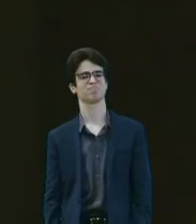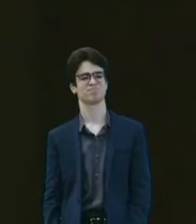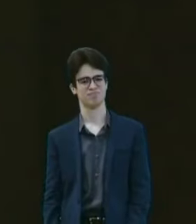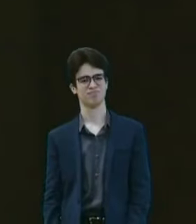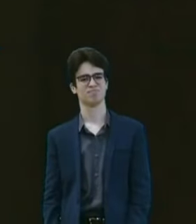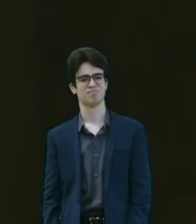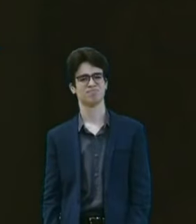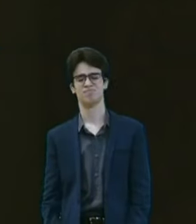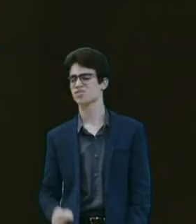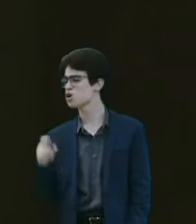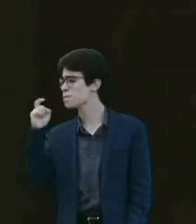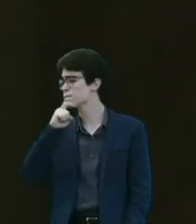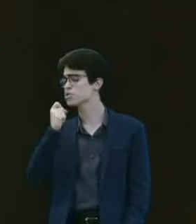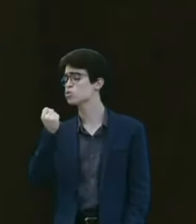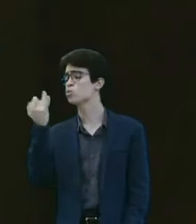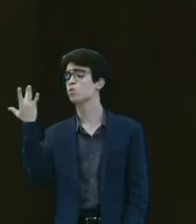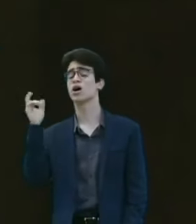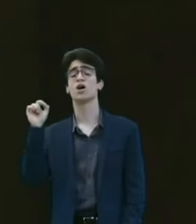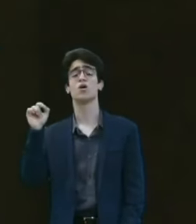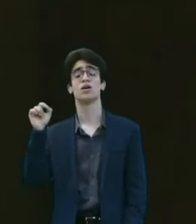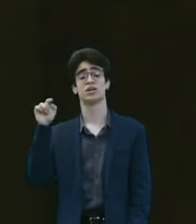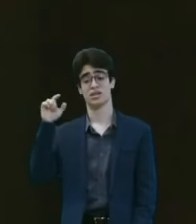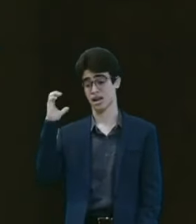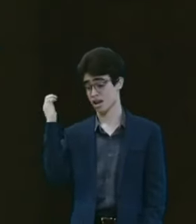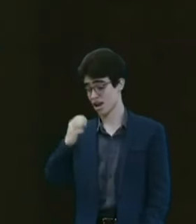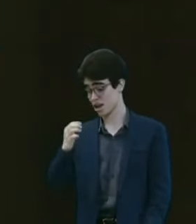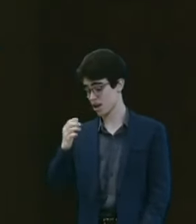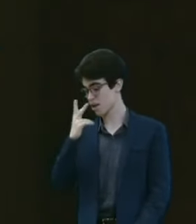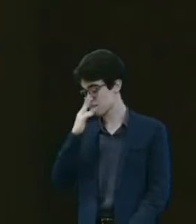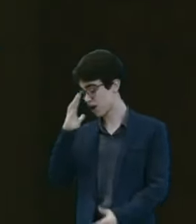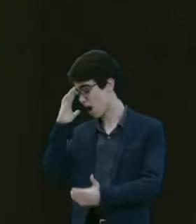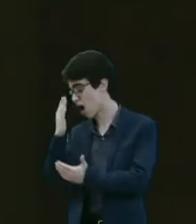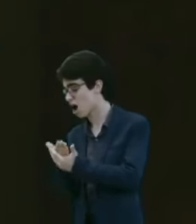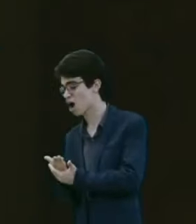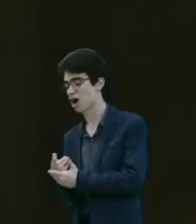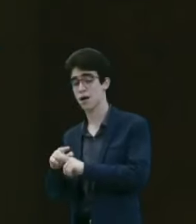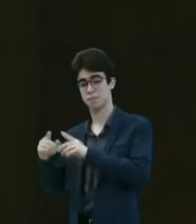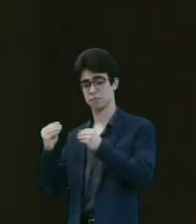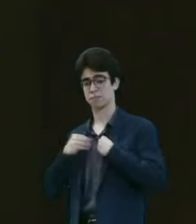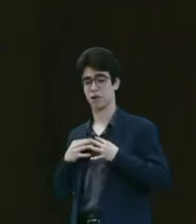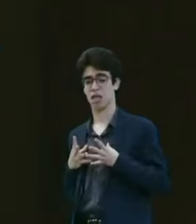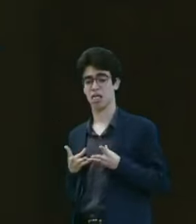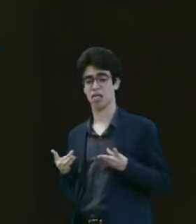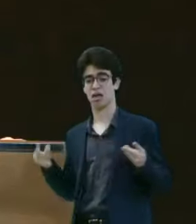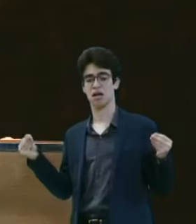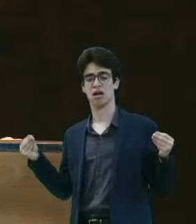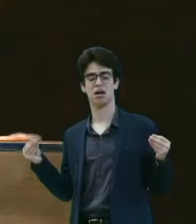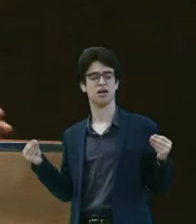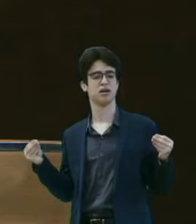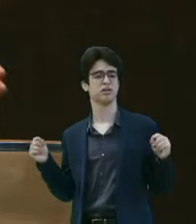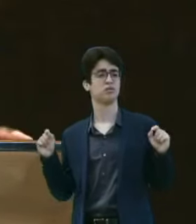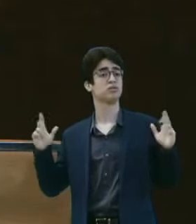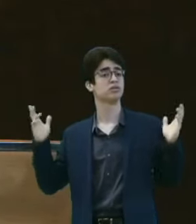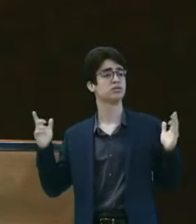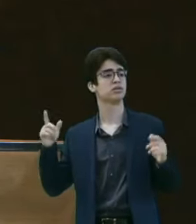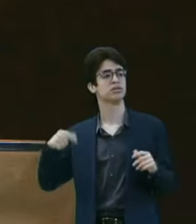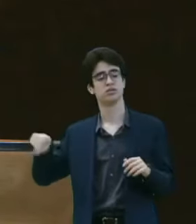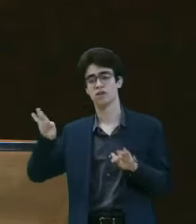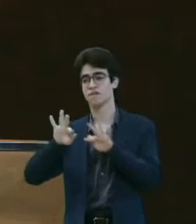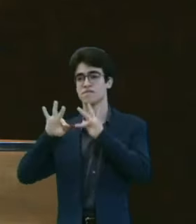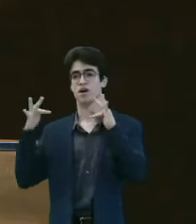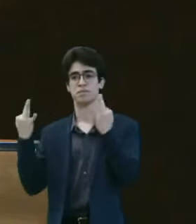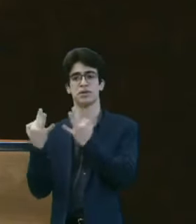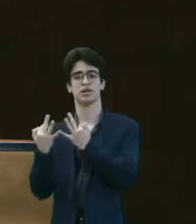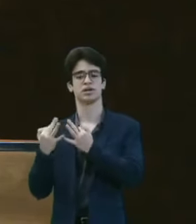Quais foram as mentiras que Caim acreditou e que desfiguraram a sua descendência, o seu lar, a